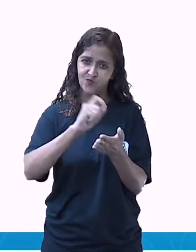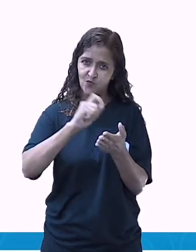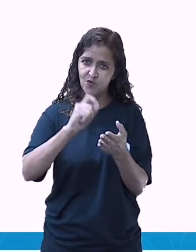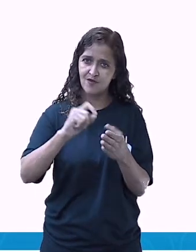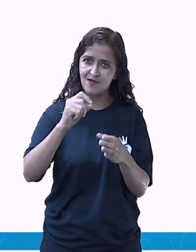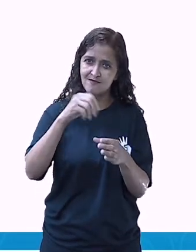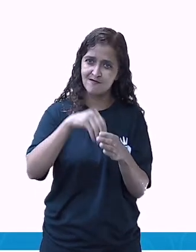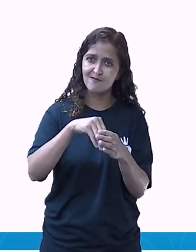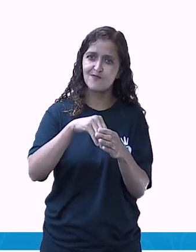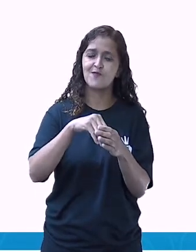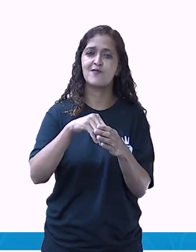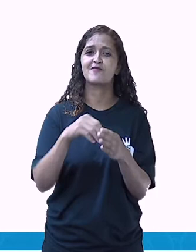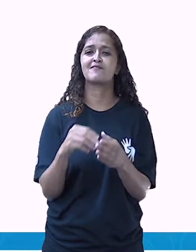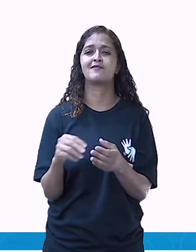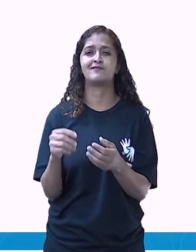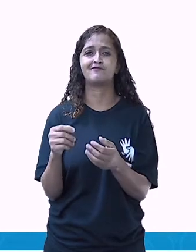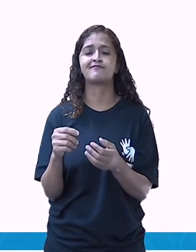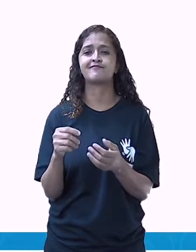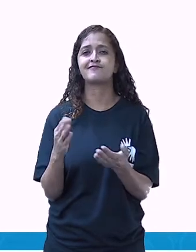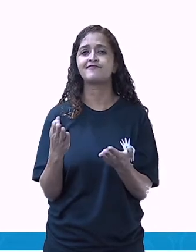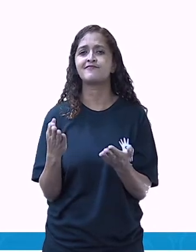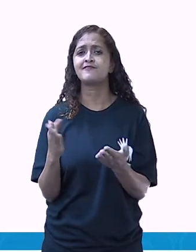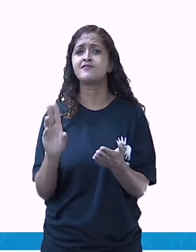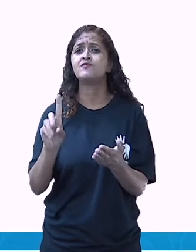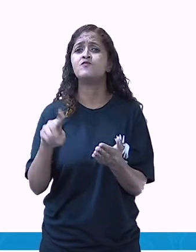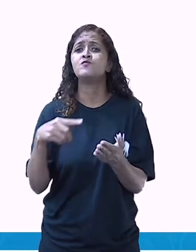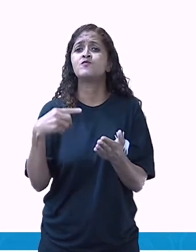Tem 15, ó.